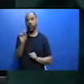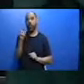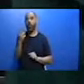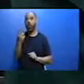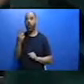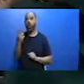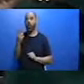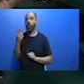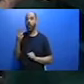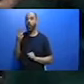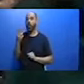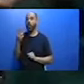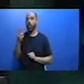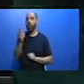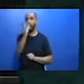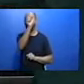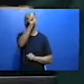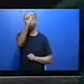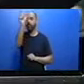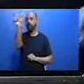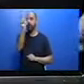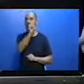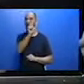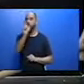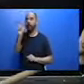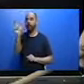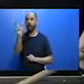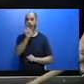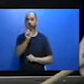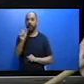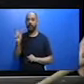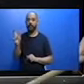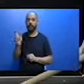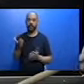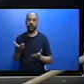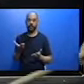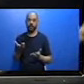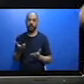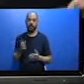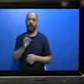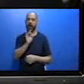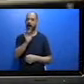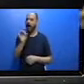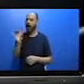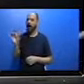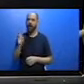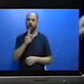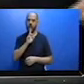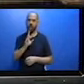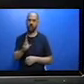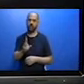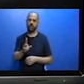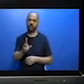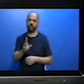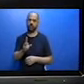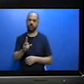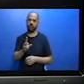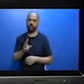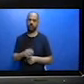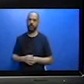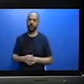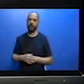está escrito maior é isso cada um responde o seu os dois